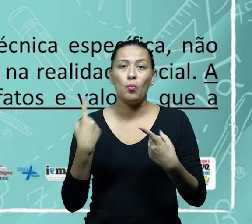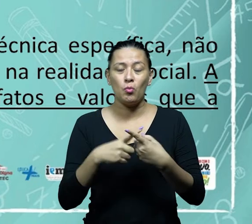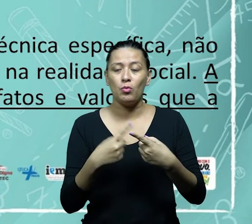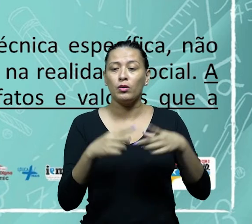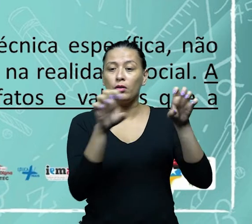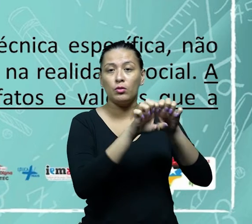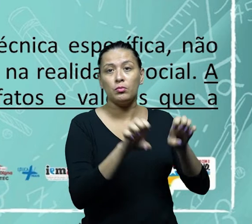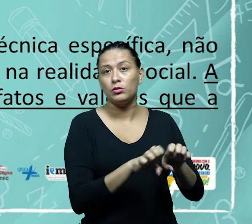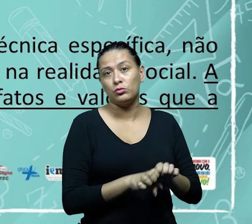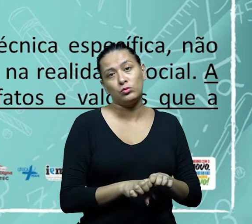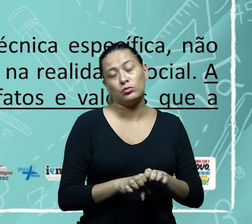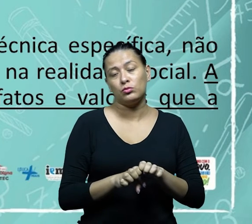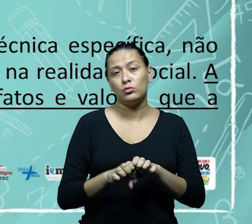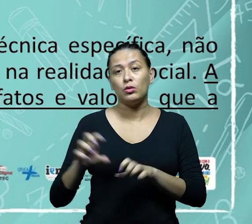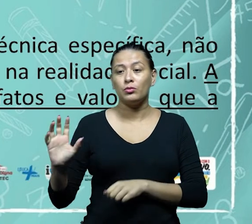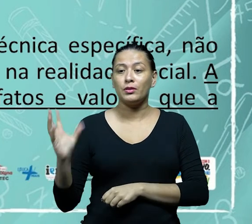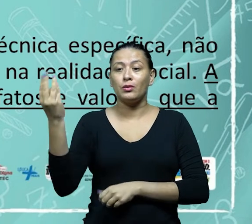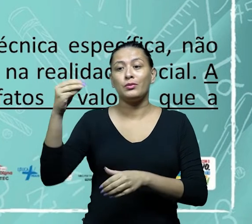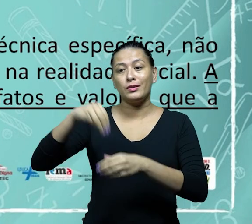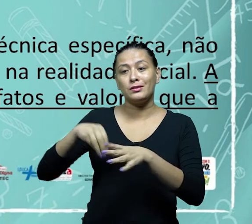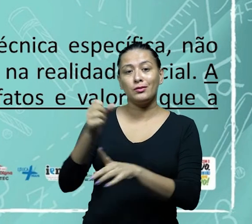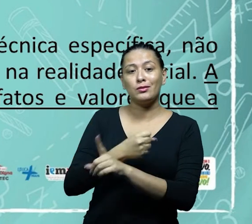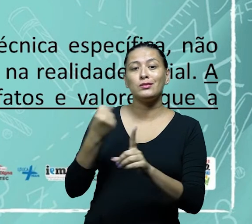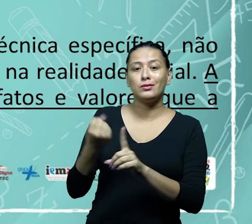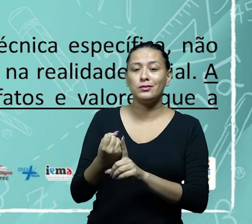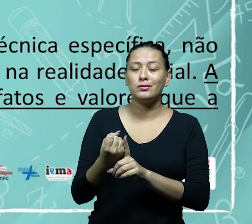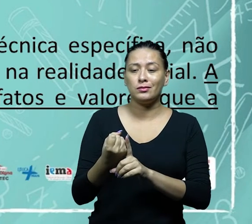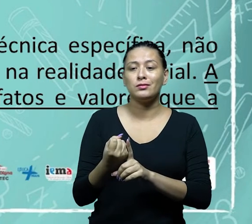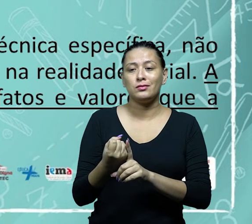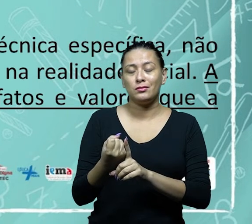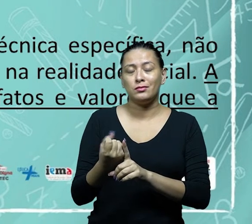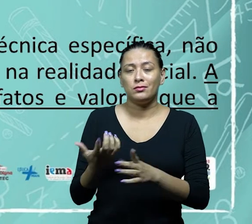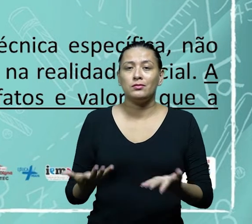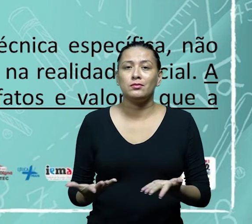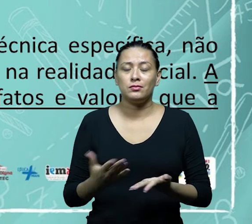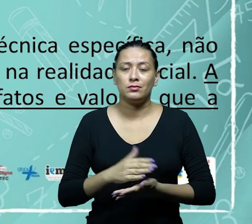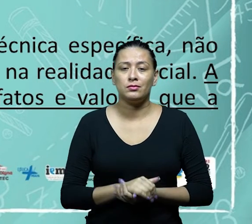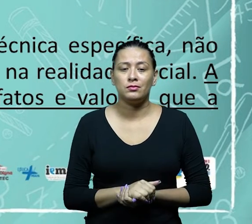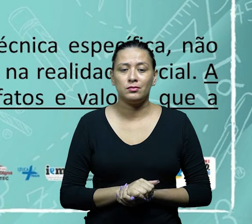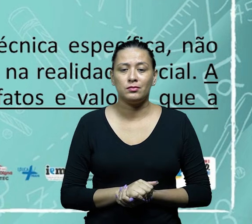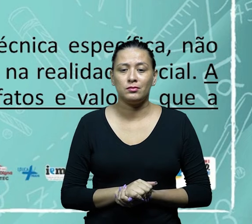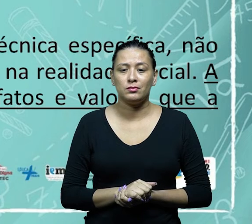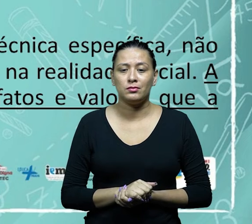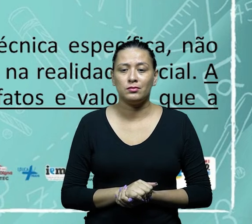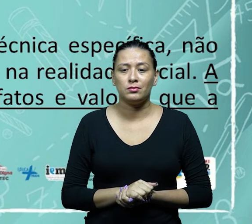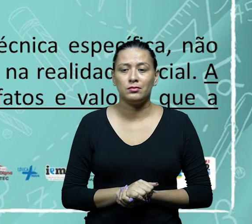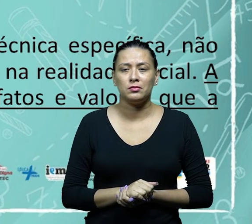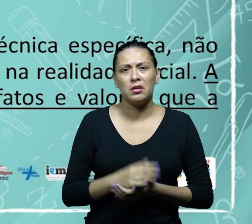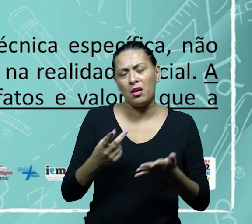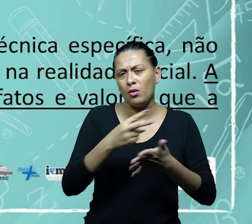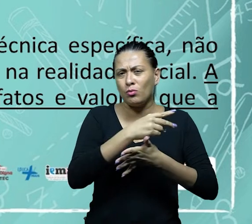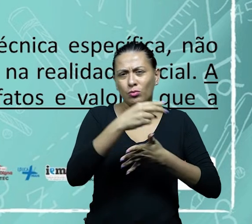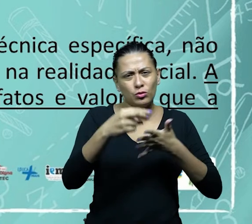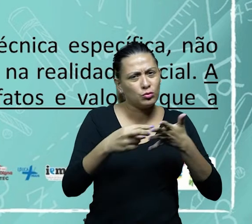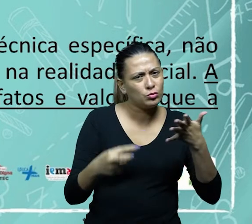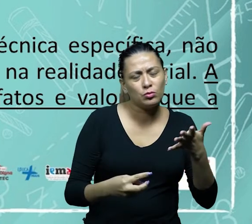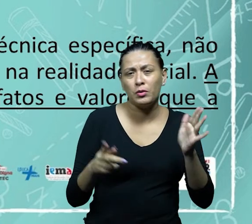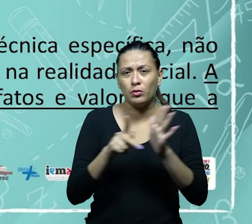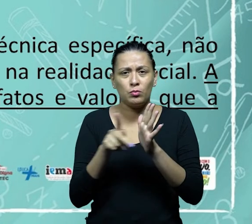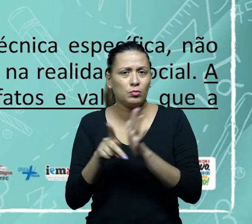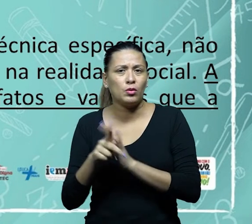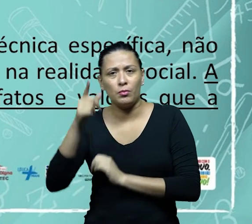razão é pois estrutura uma realidade social elas estão ao fato social né como